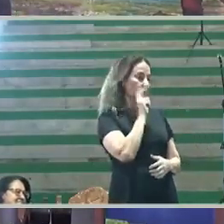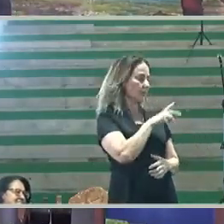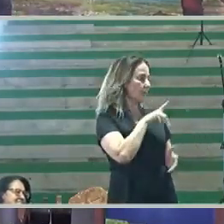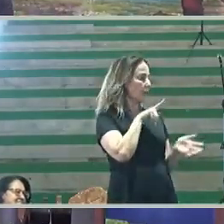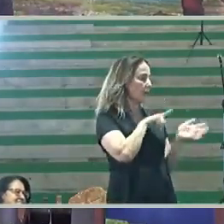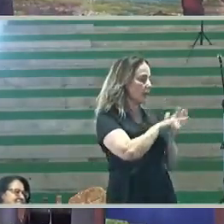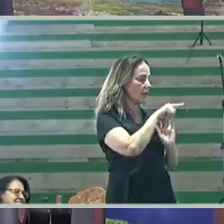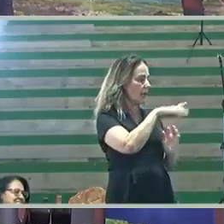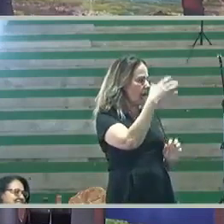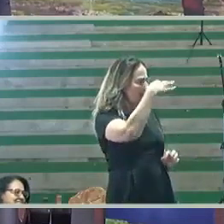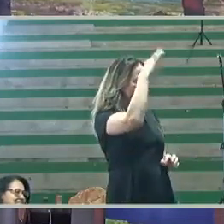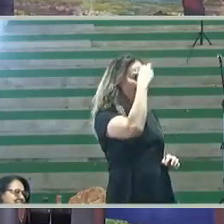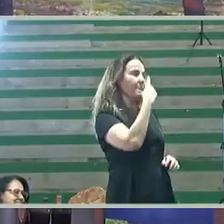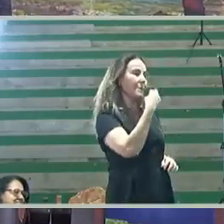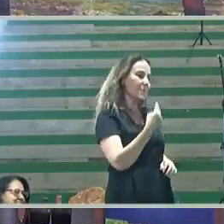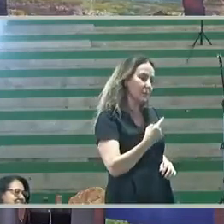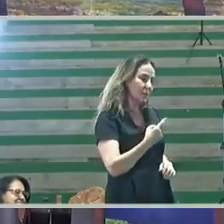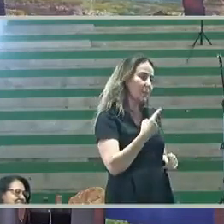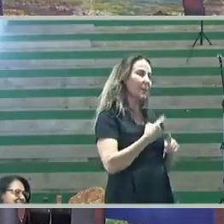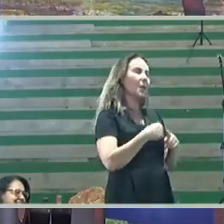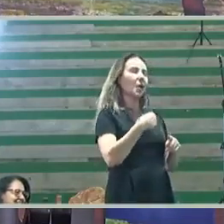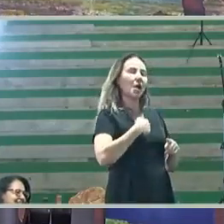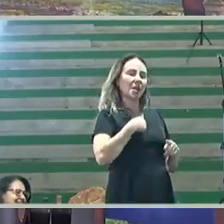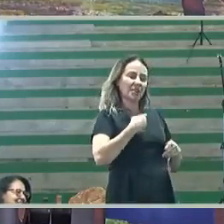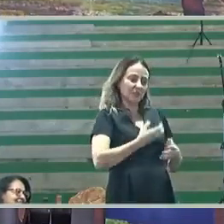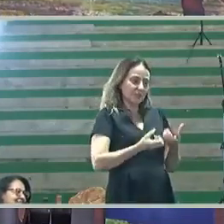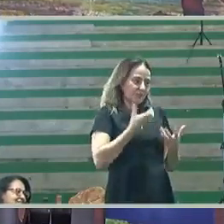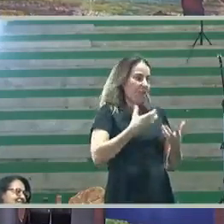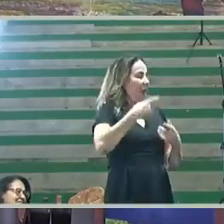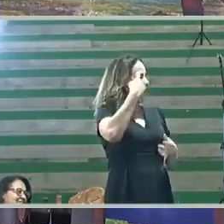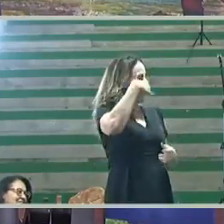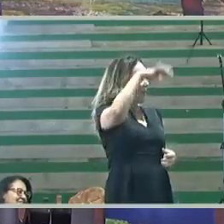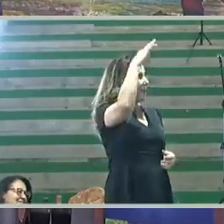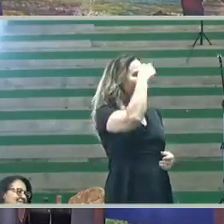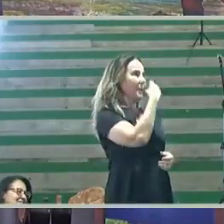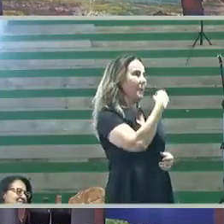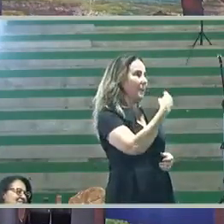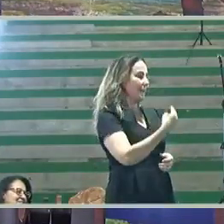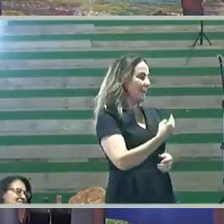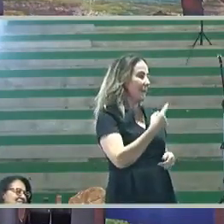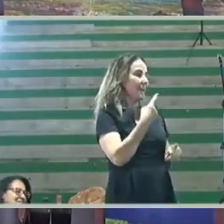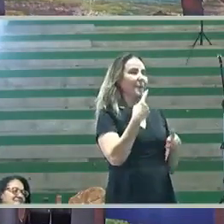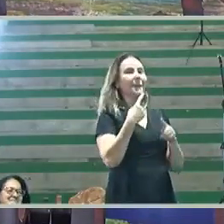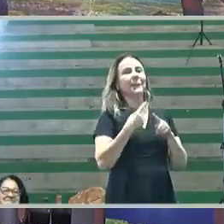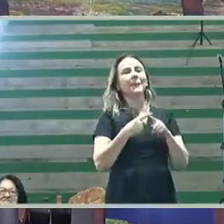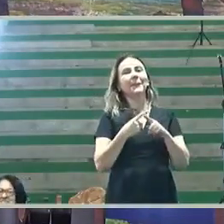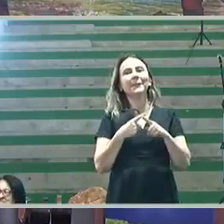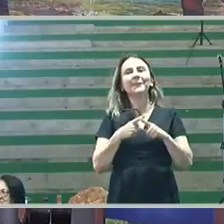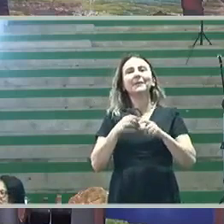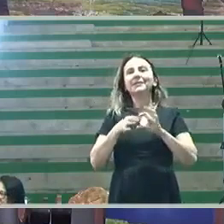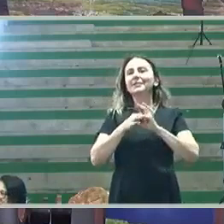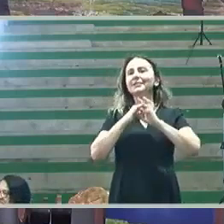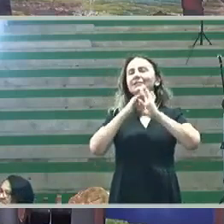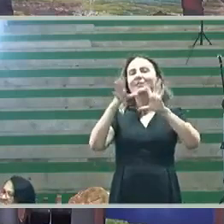pentecostal? Porque eu sou pentecostal. E só quem é pentecostal vai dar um glória melhor que esse